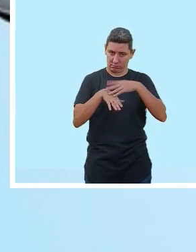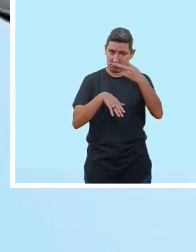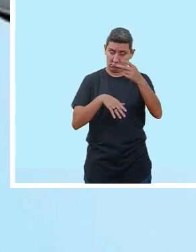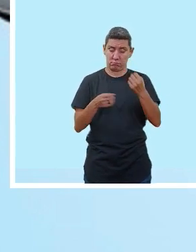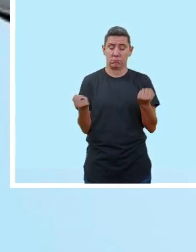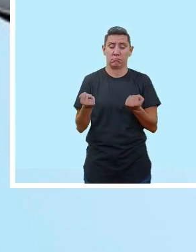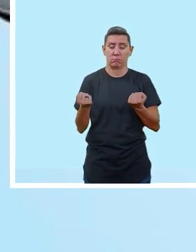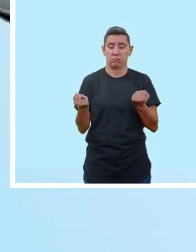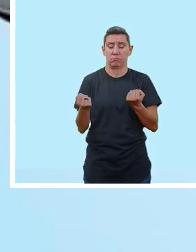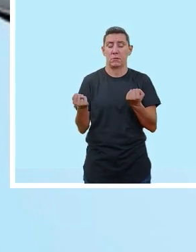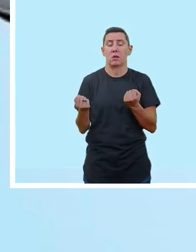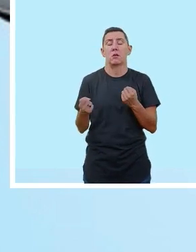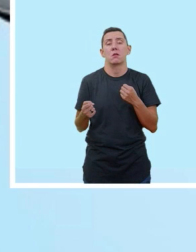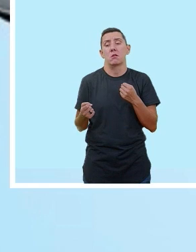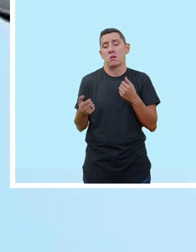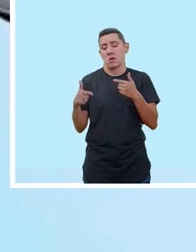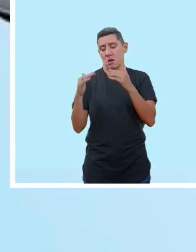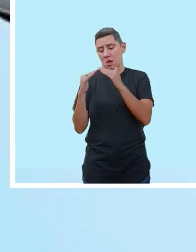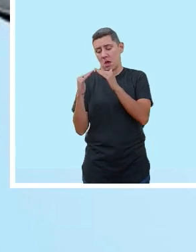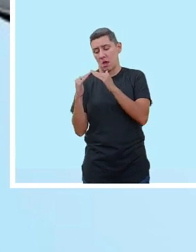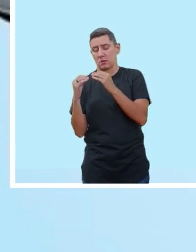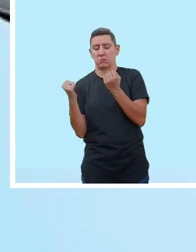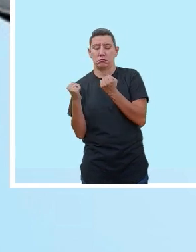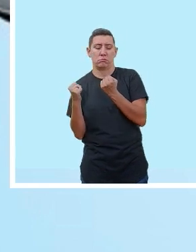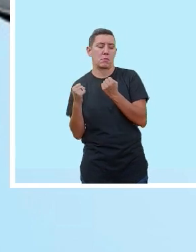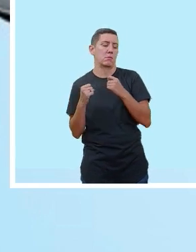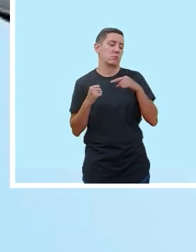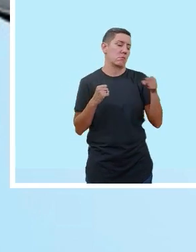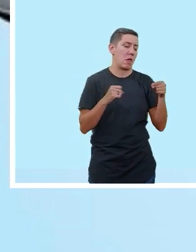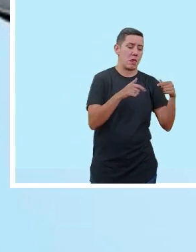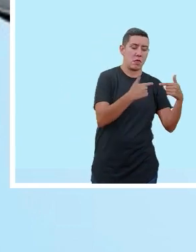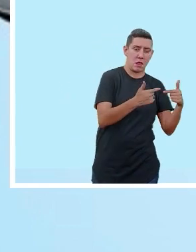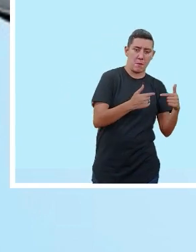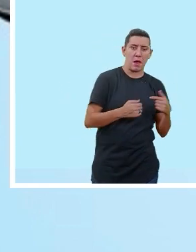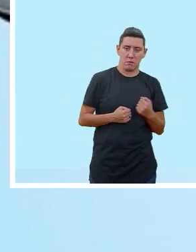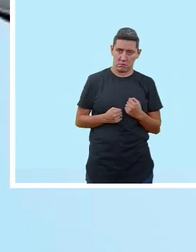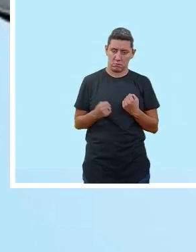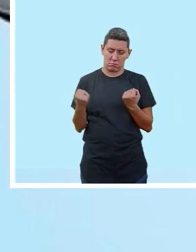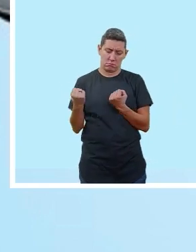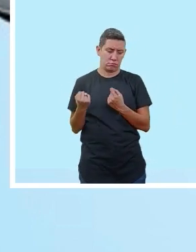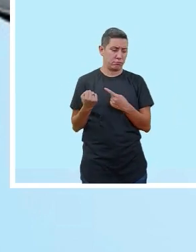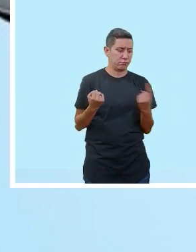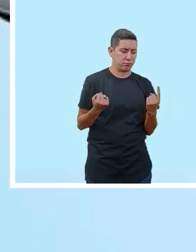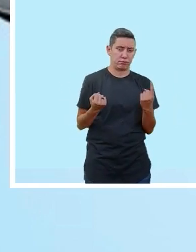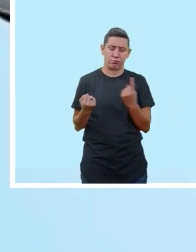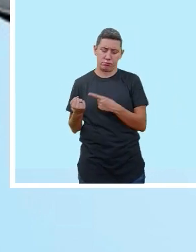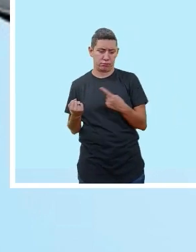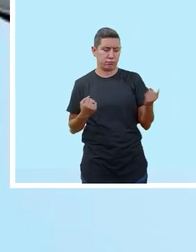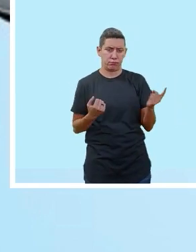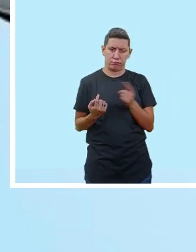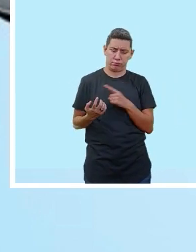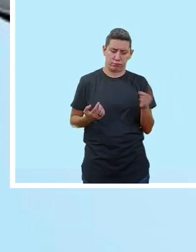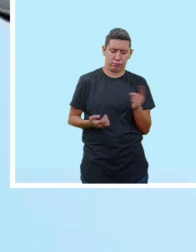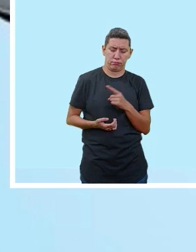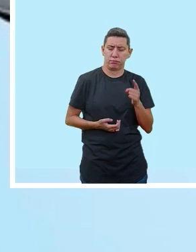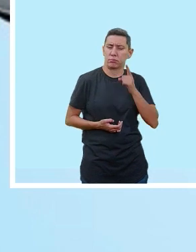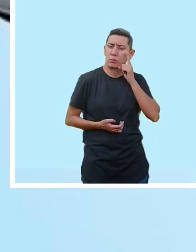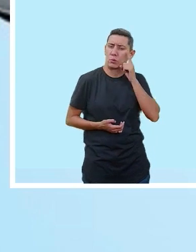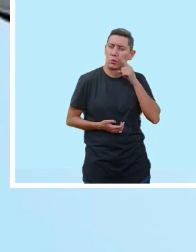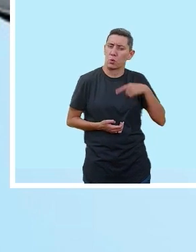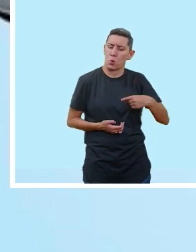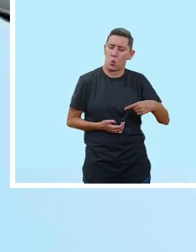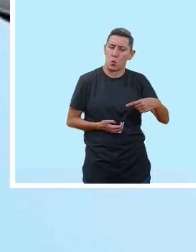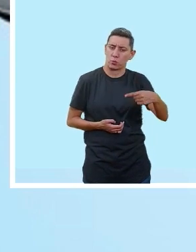o escritório todos os dias, né? Então, a gasolina que é utilizada no seu